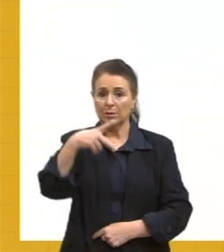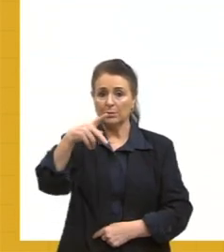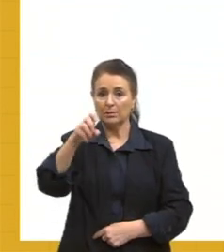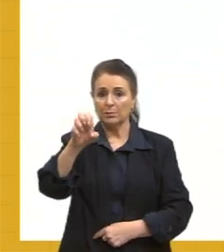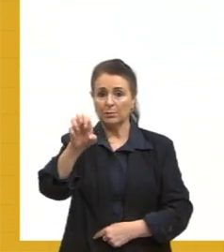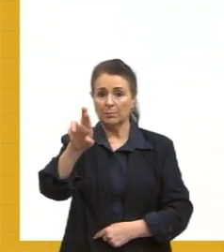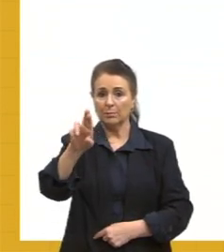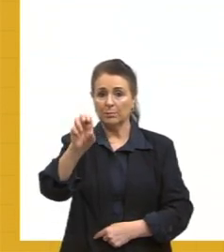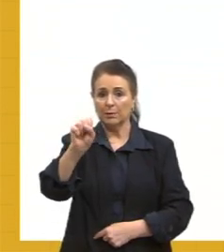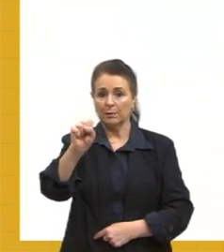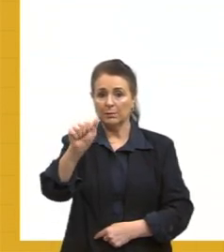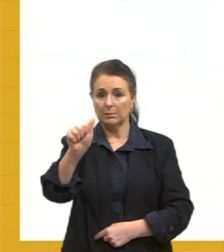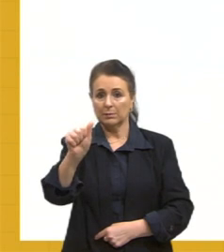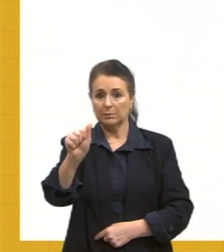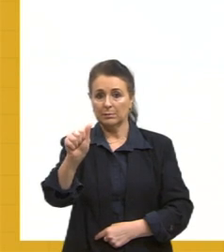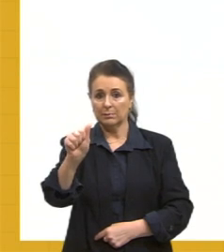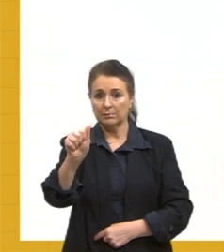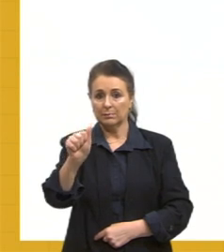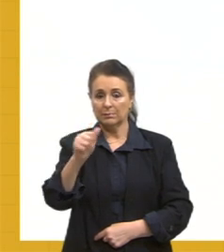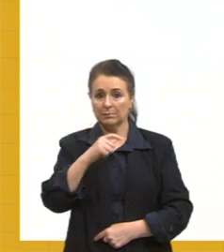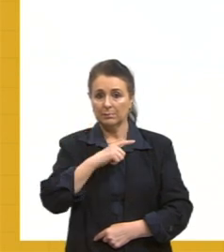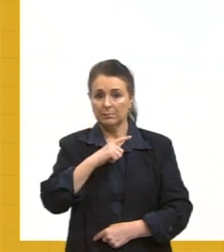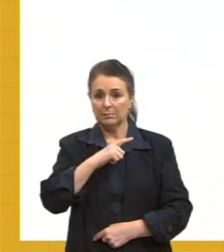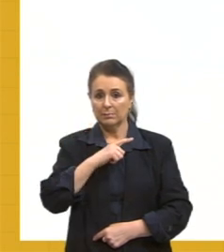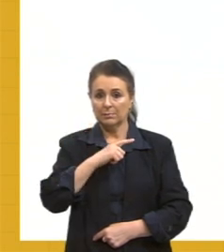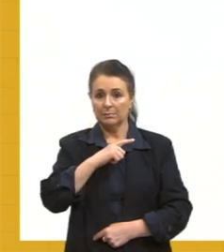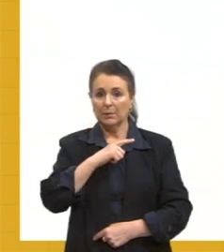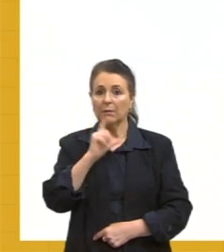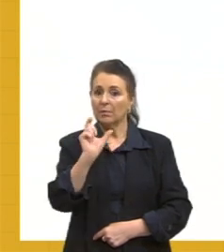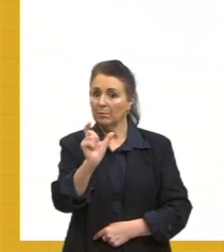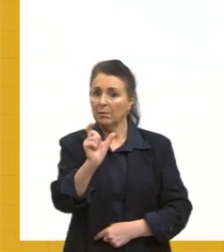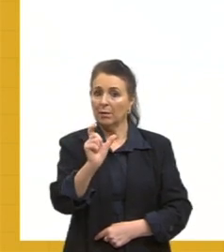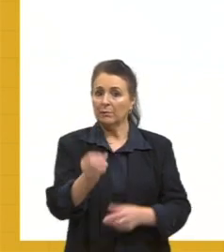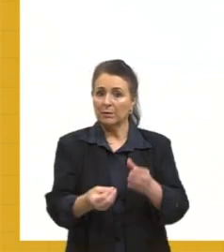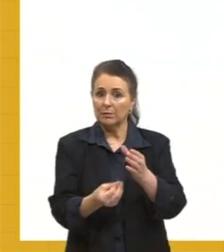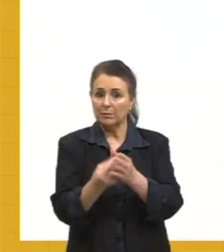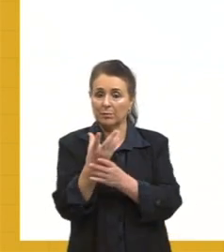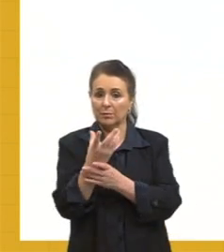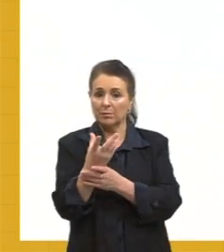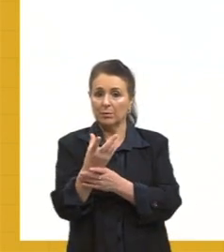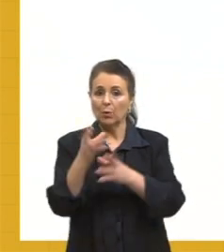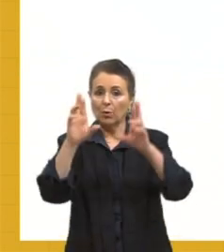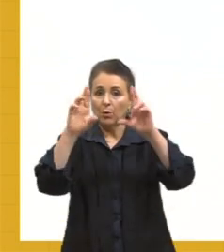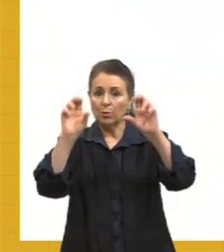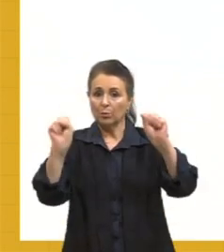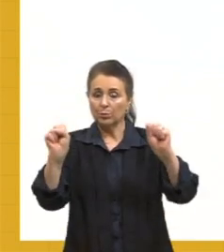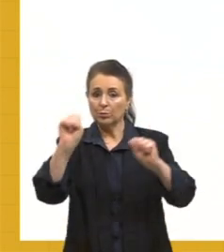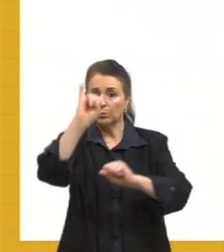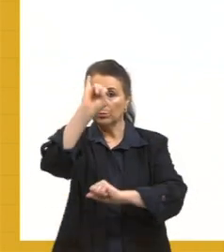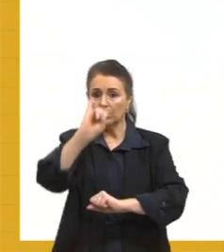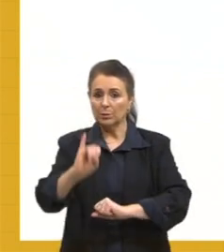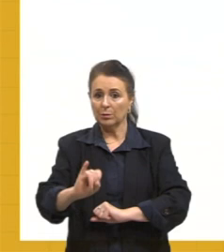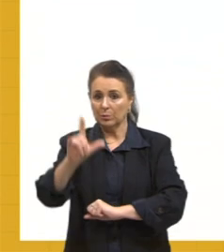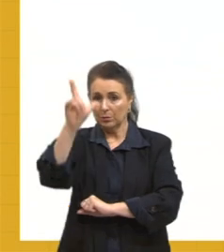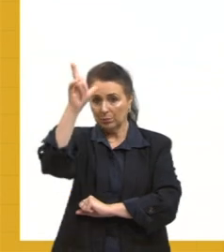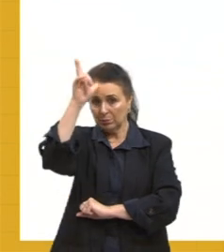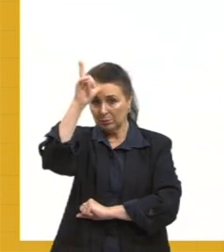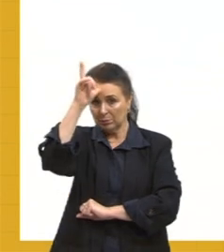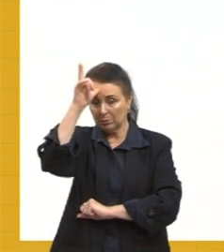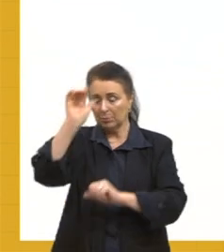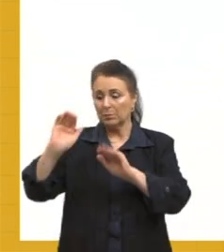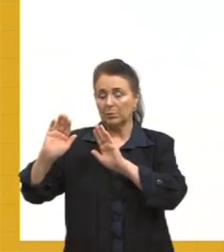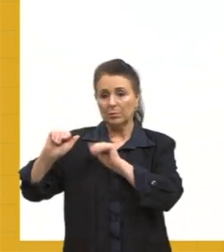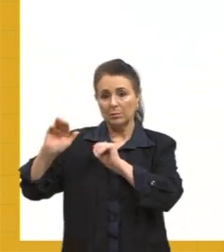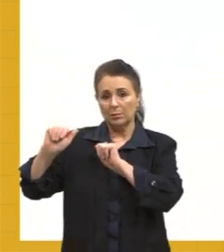só coffee é de origem persa né o Russo o italiano o alemão e o espanhol